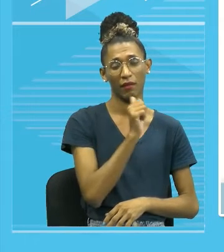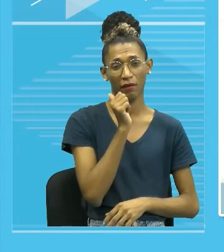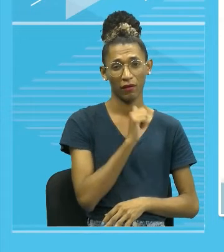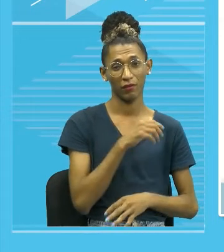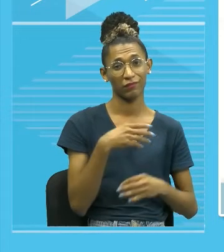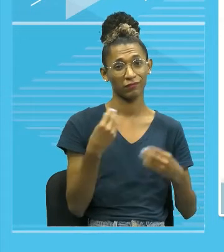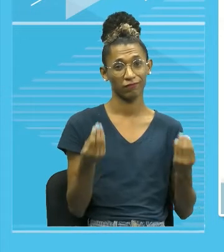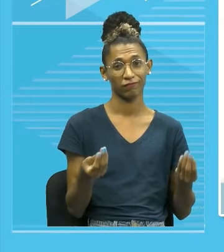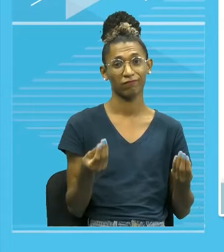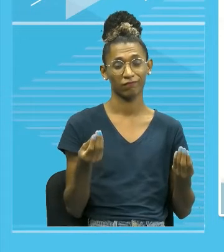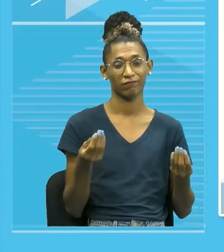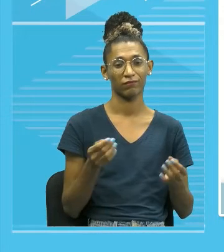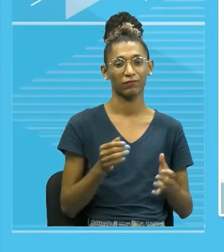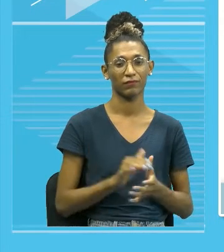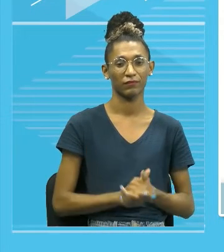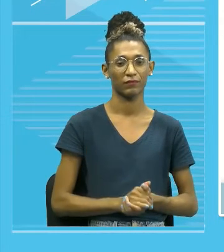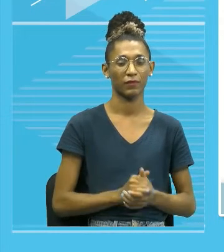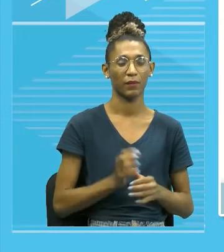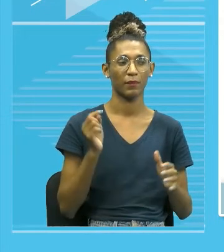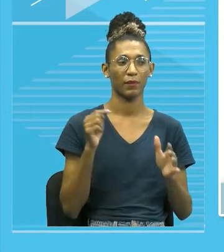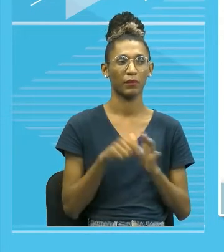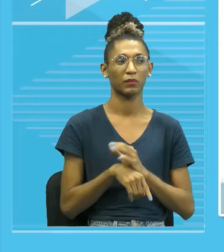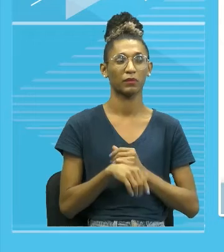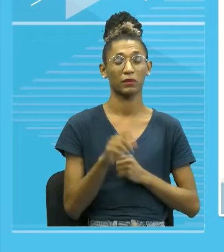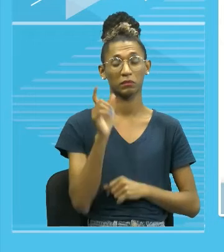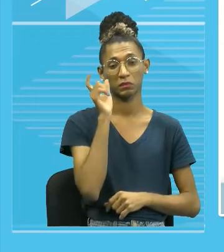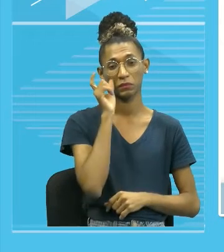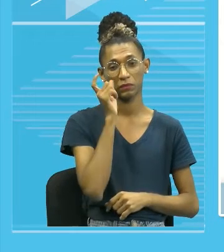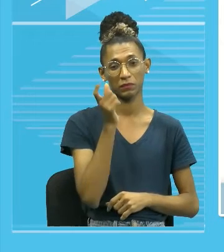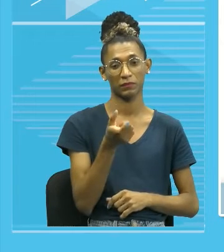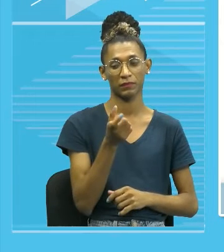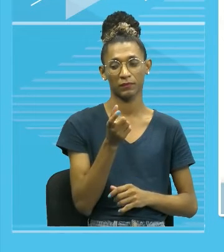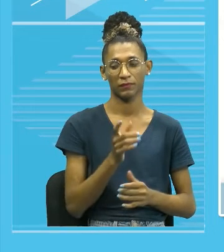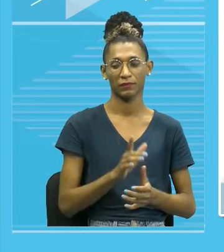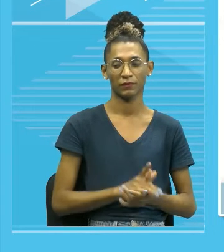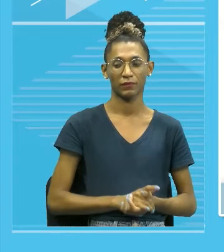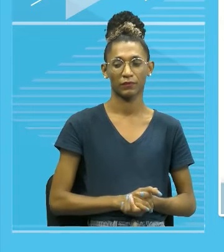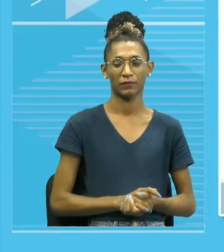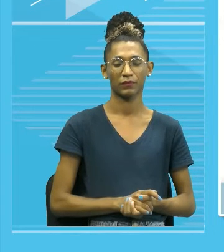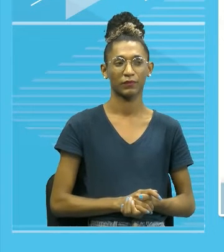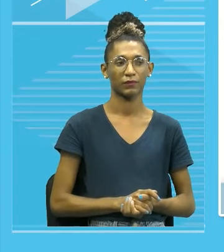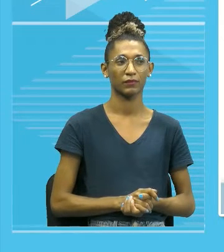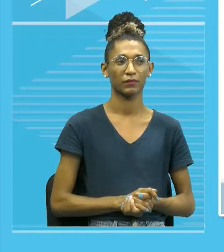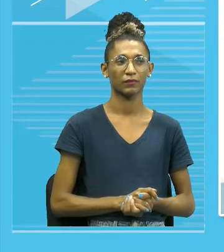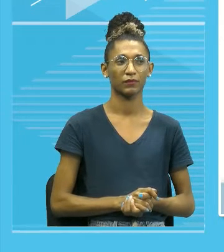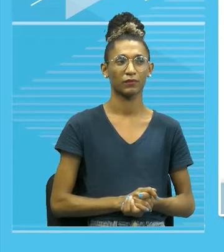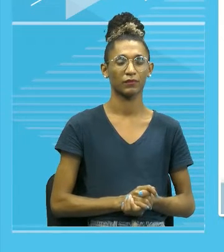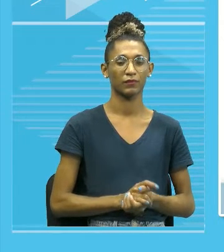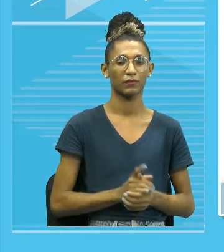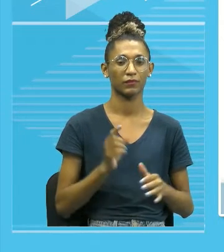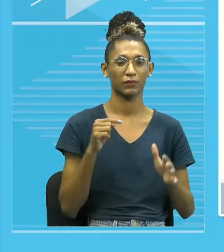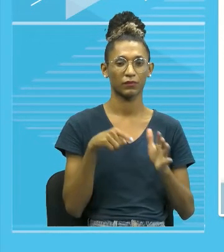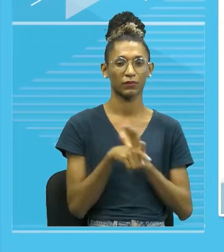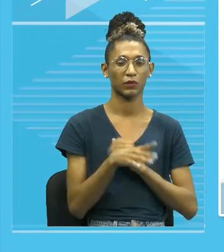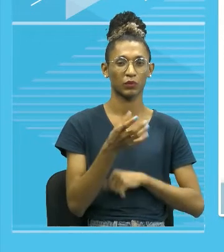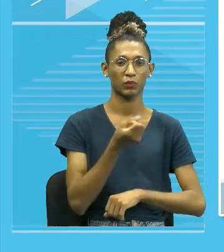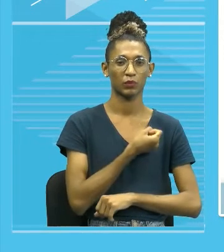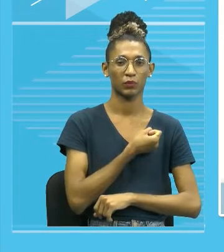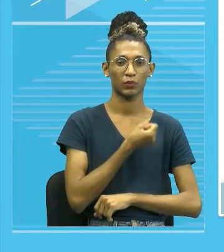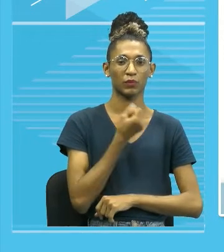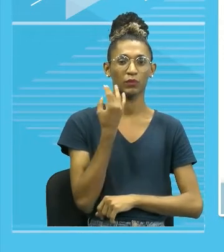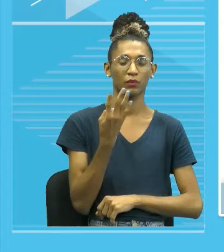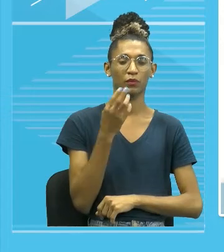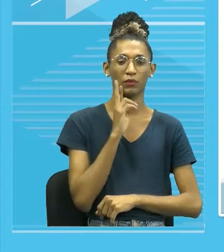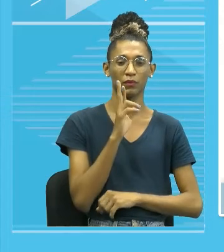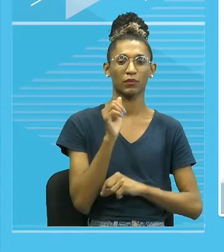viu interessante a questão né questão interessante Essa é a quarta questão Responde ela